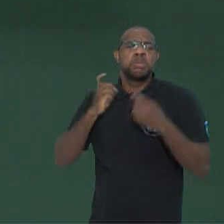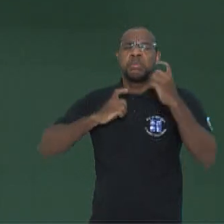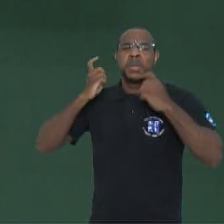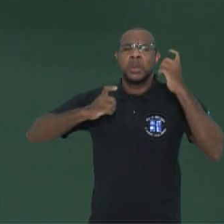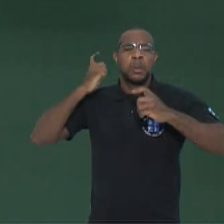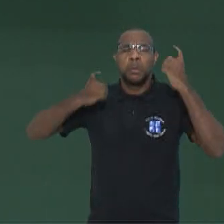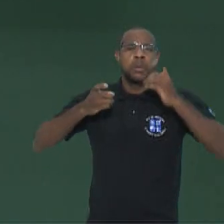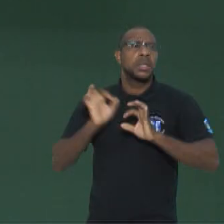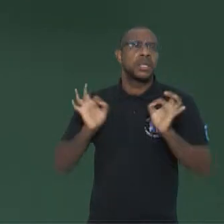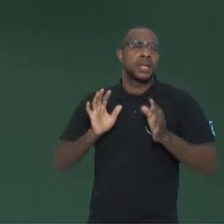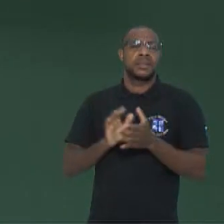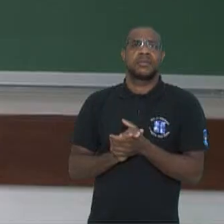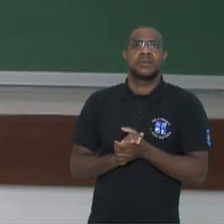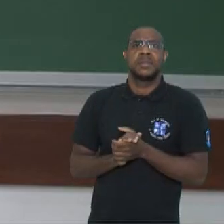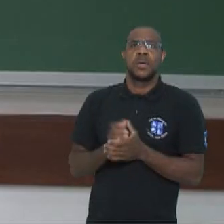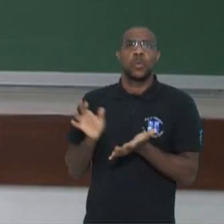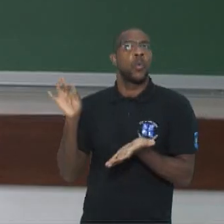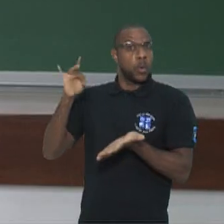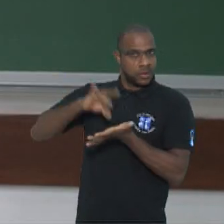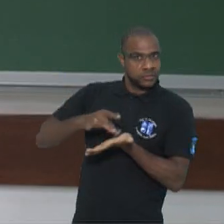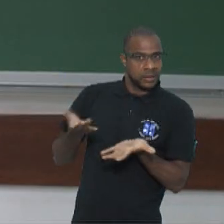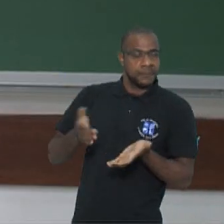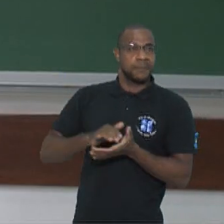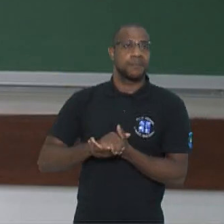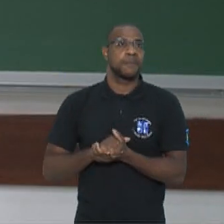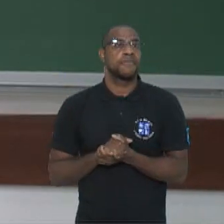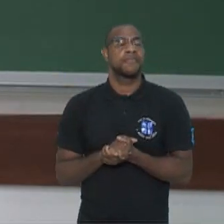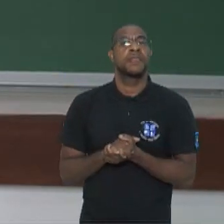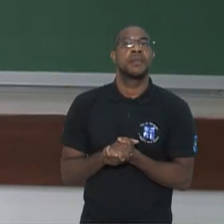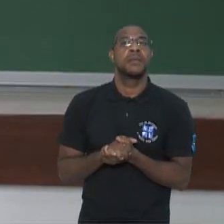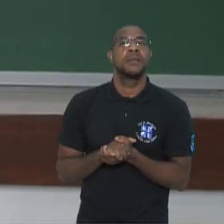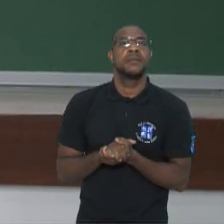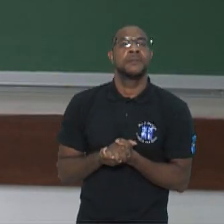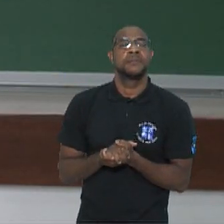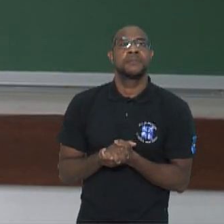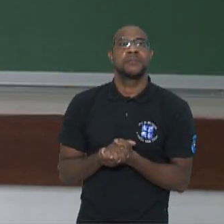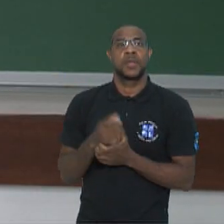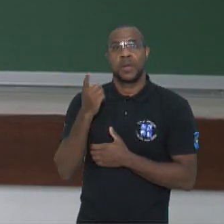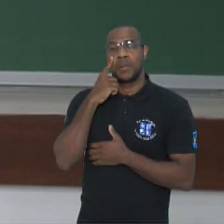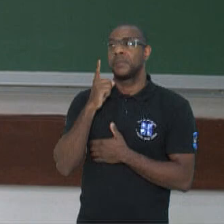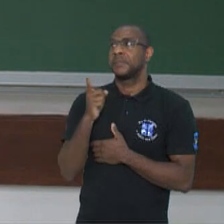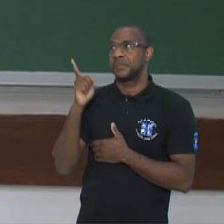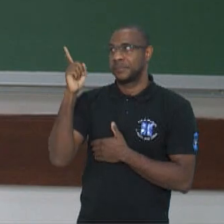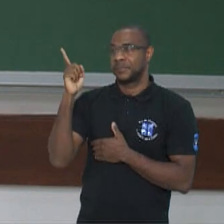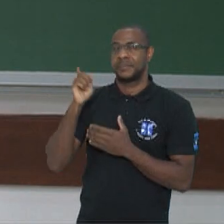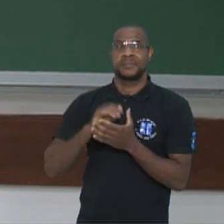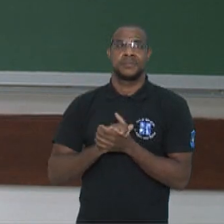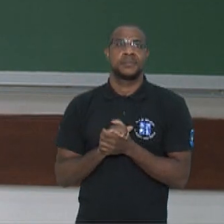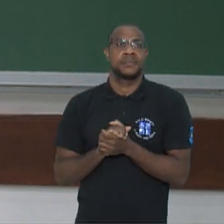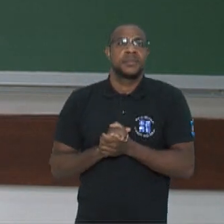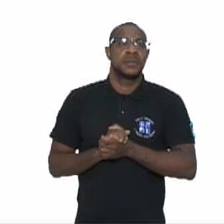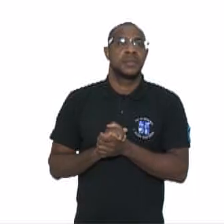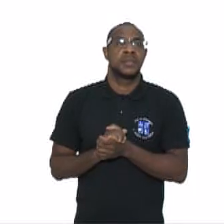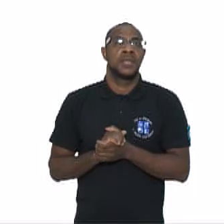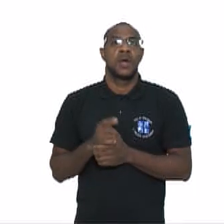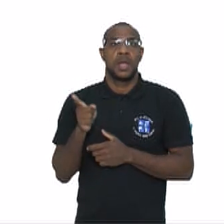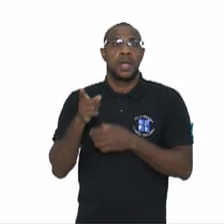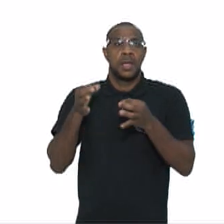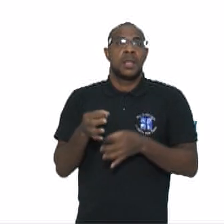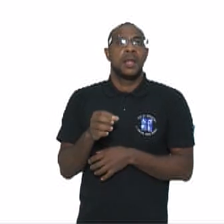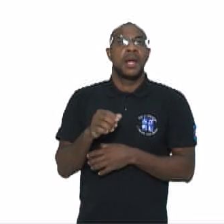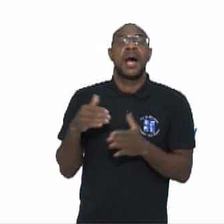ali com a originalidade, certo? Então, vamos lá. Um trechinho, leia lá essa